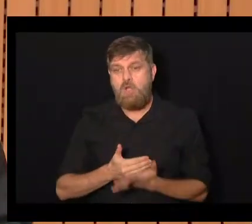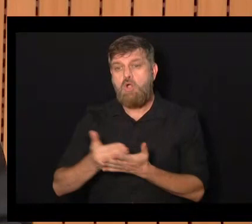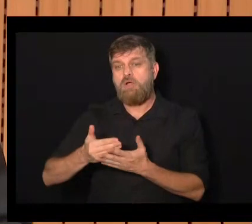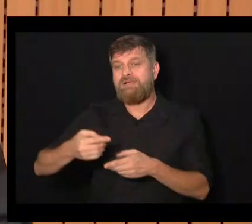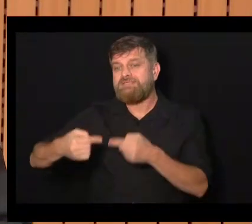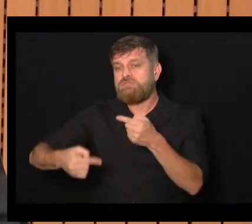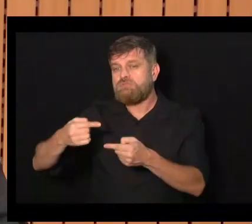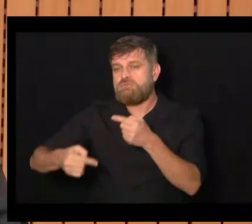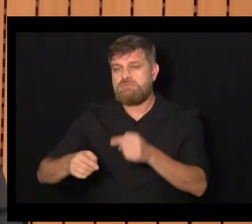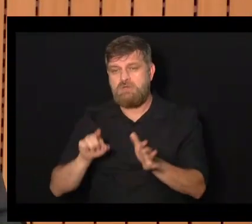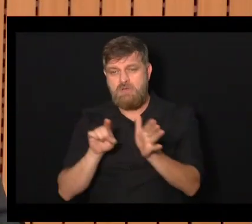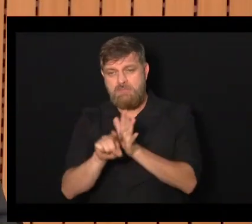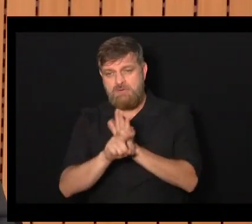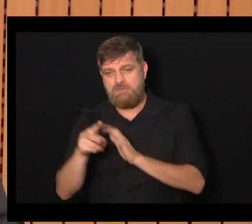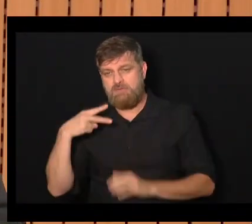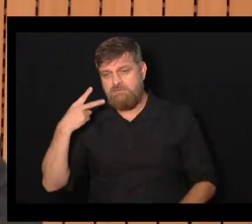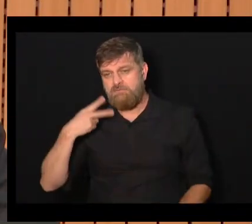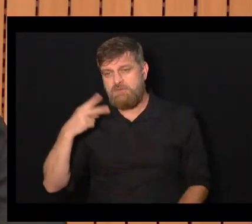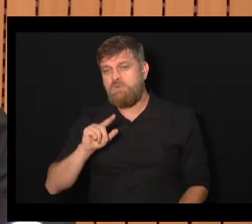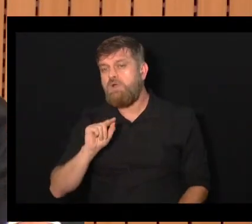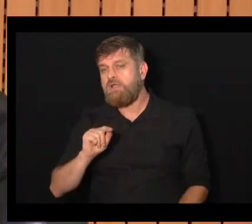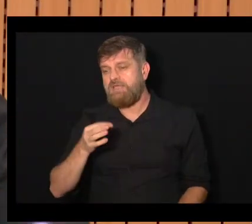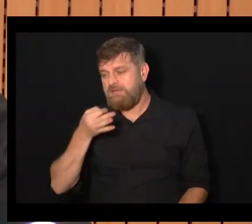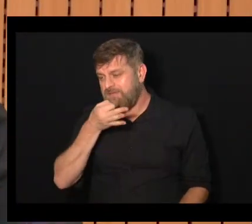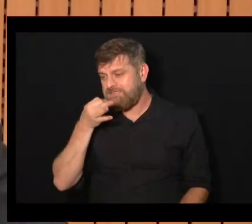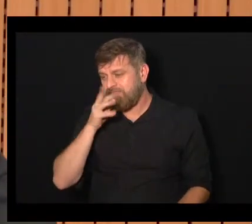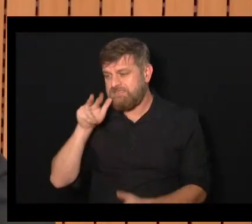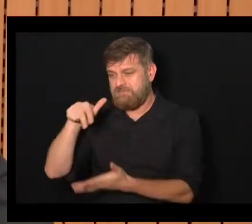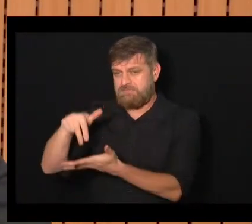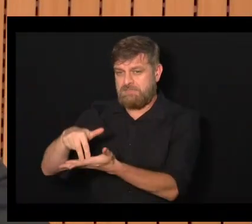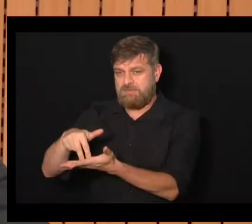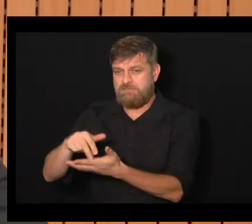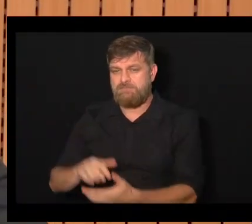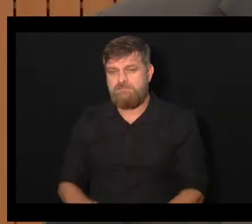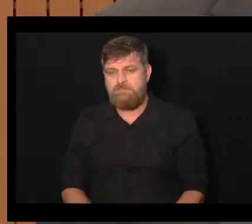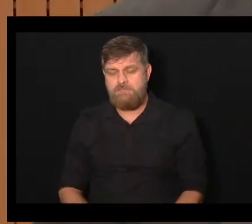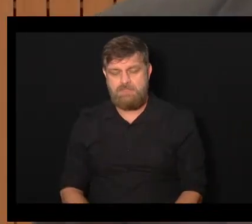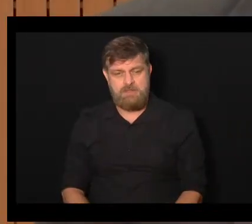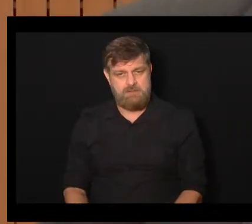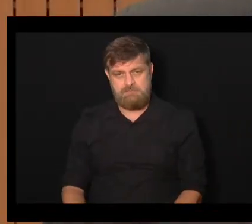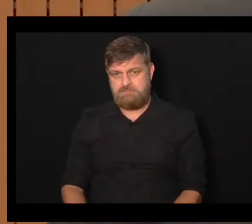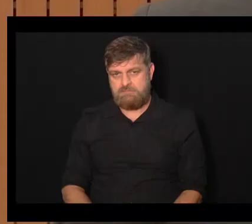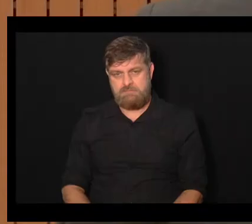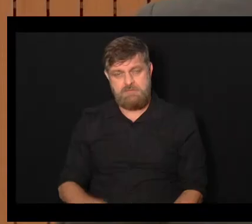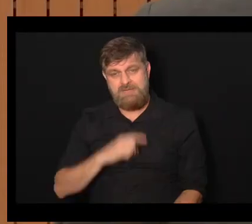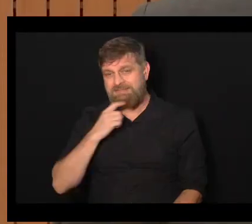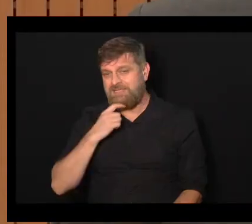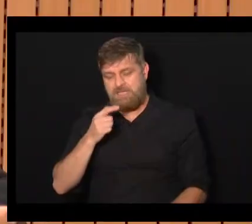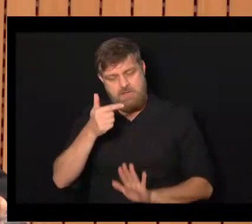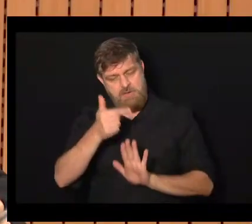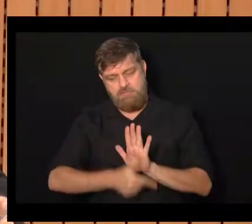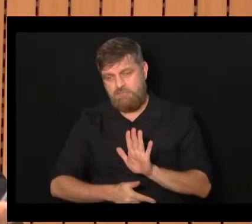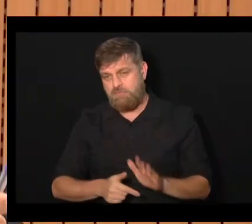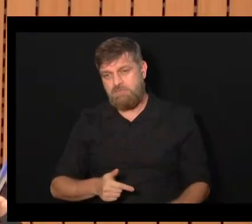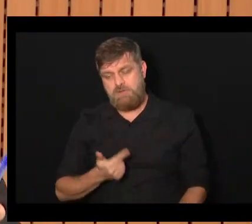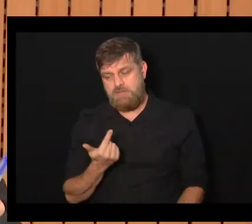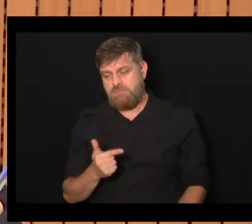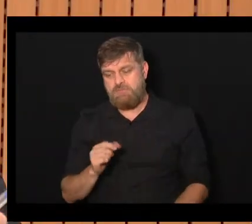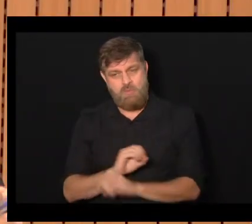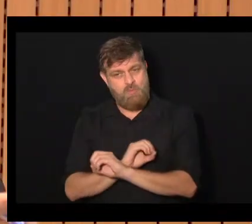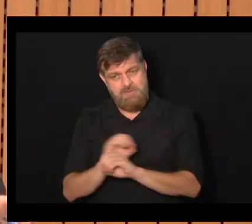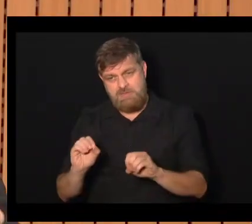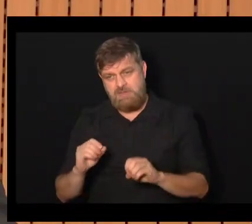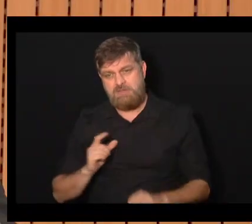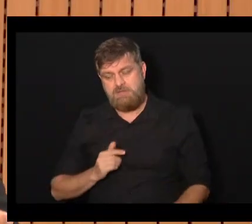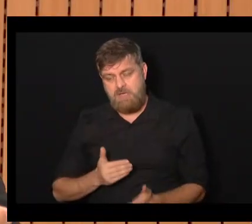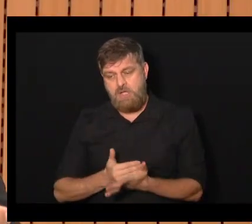matéria vai à discussão. Indago o vereador, segundo secretário, se há vereador inscrito à discussão. Não, senhor presidente, não há vereador inscrito. Não havendo vereadores